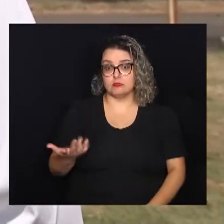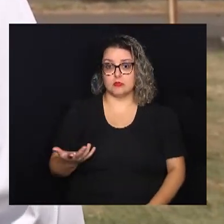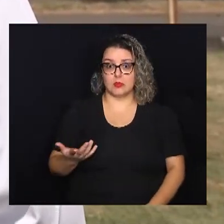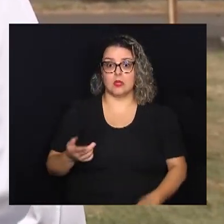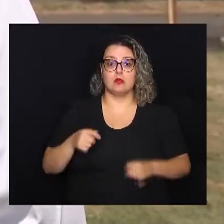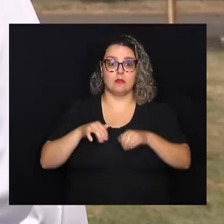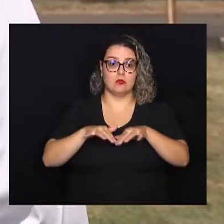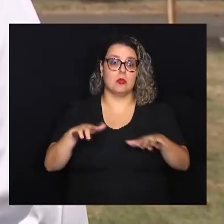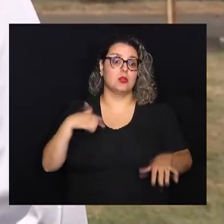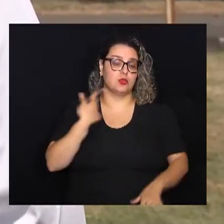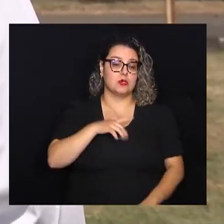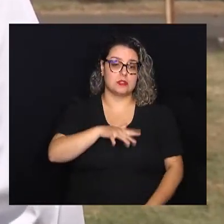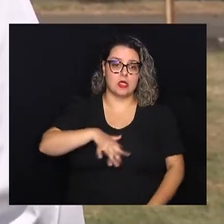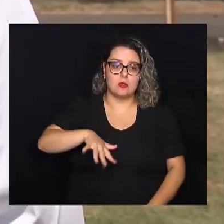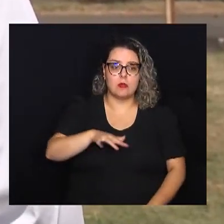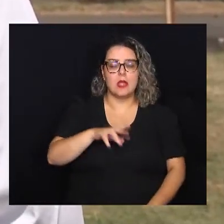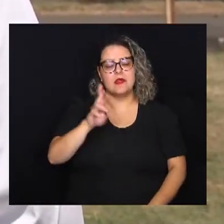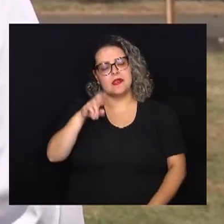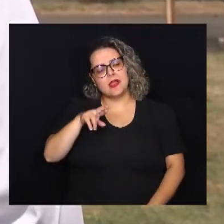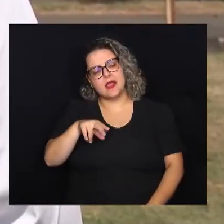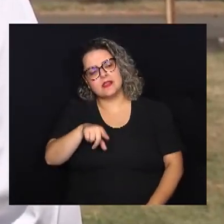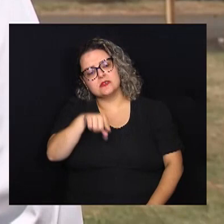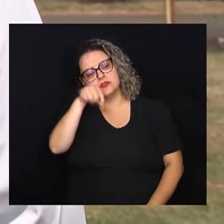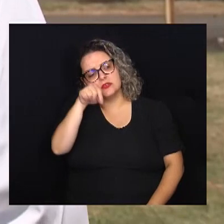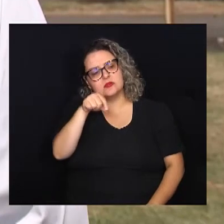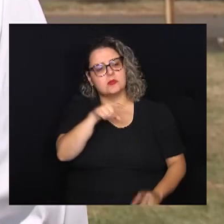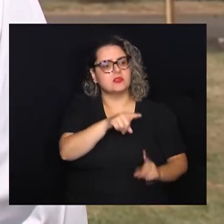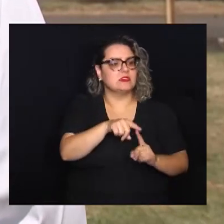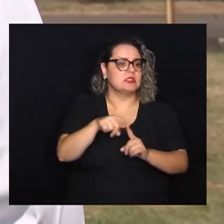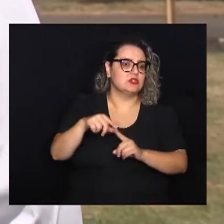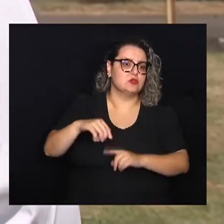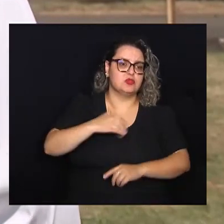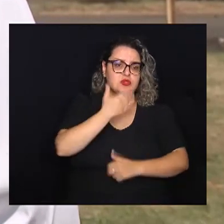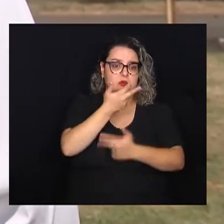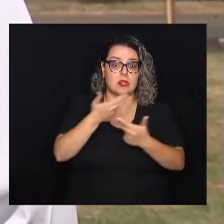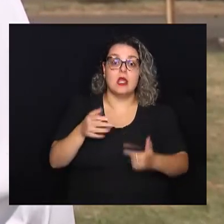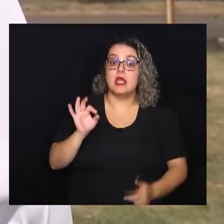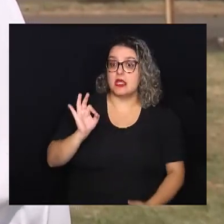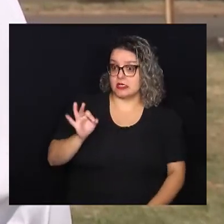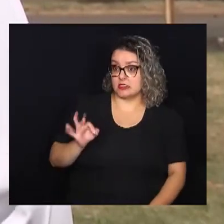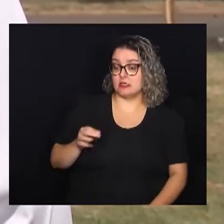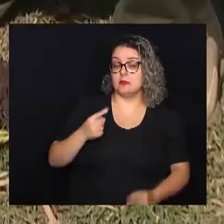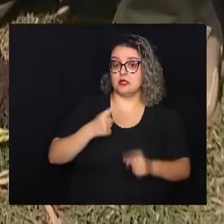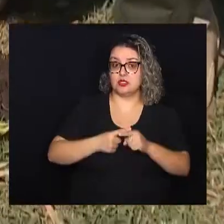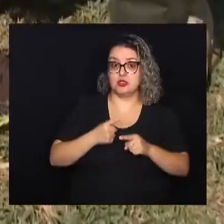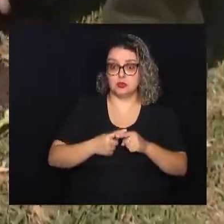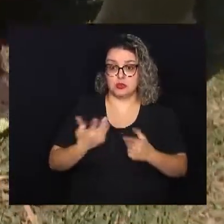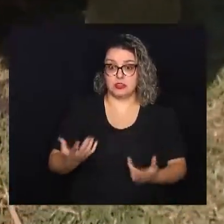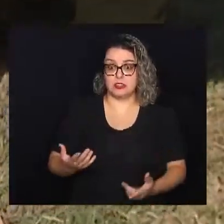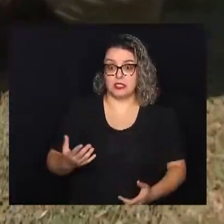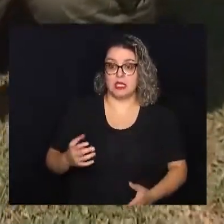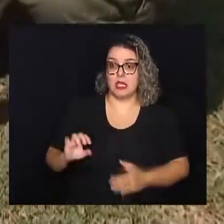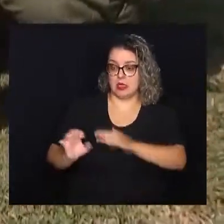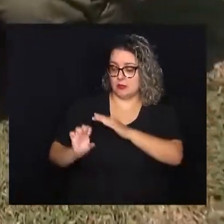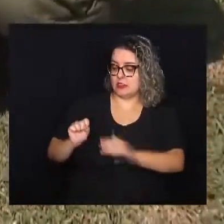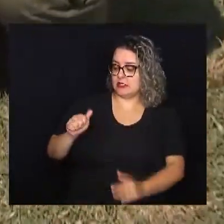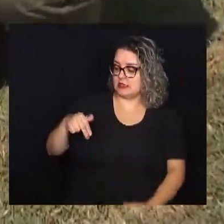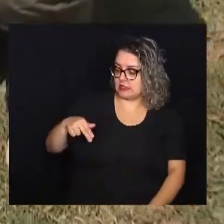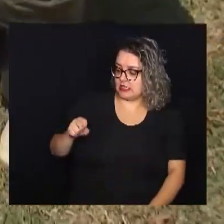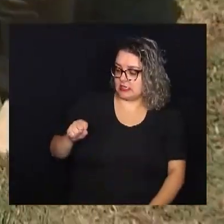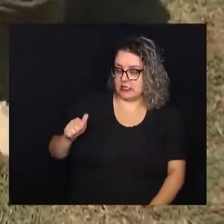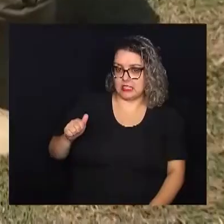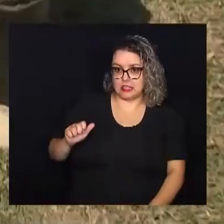aqui na nossa região e o motivo da Escolha dessas espécies Exatamente porque a sanasa ainda tá muito recente